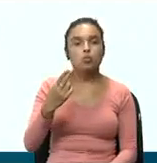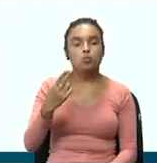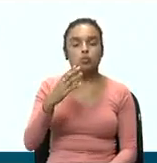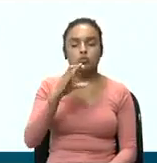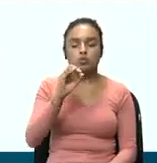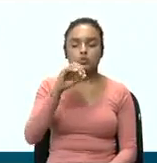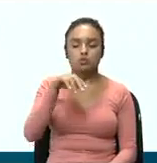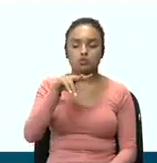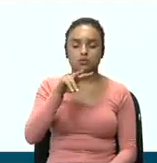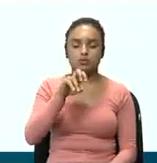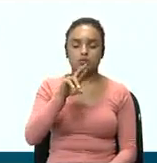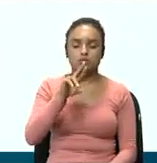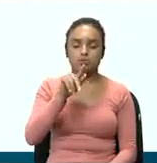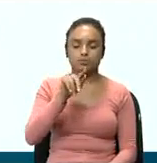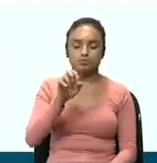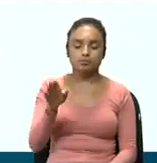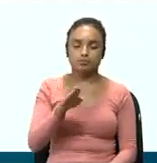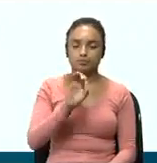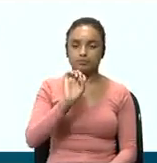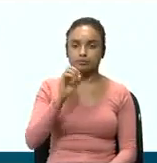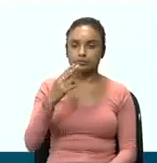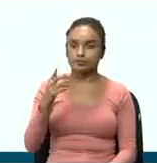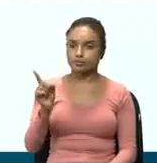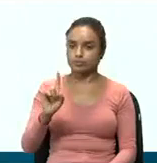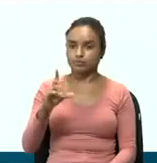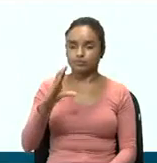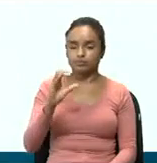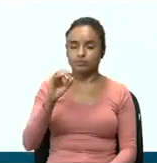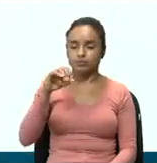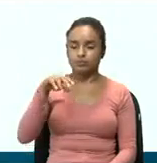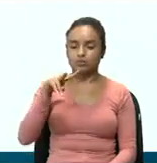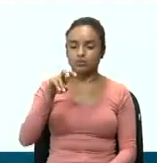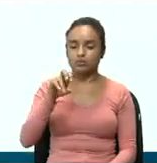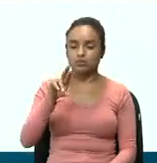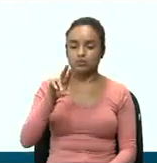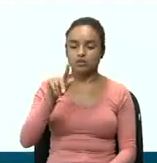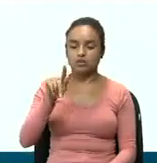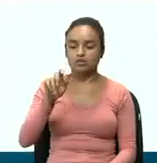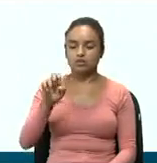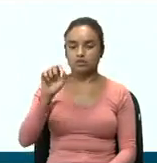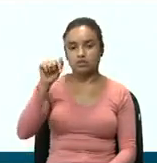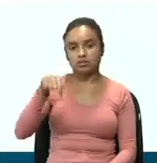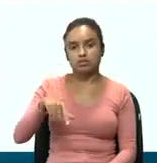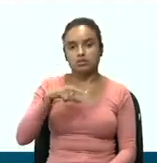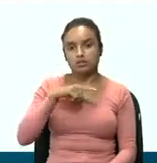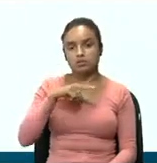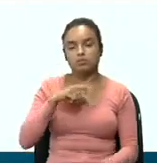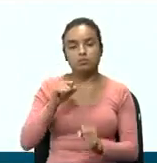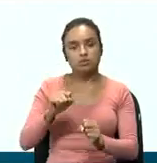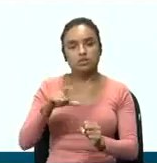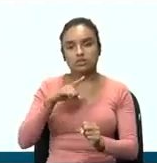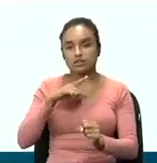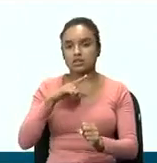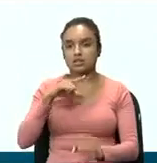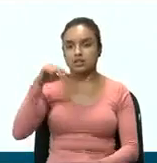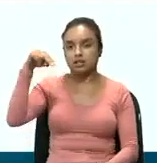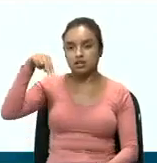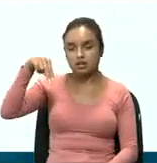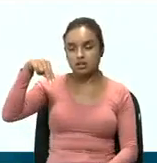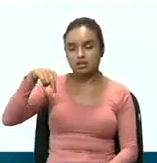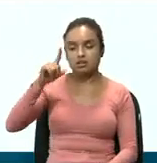vamos pensar o quê? Numa f, eu vou por n, né? Mas poderia ser pensado como uma f de